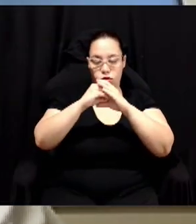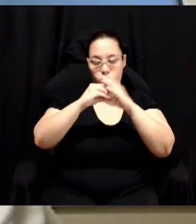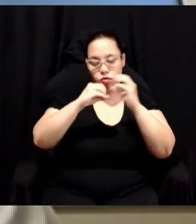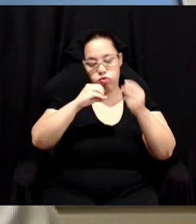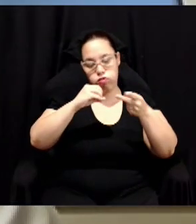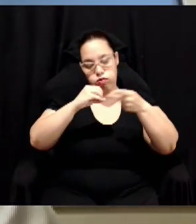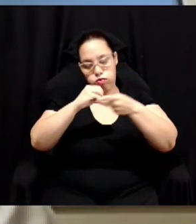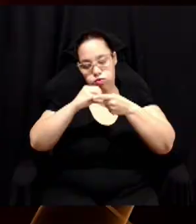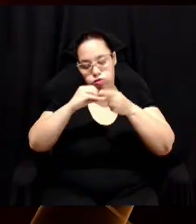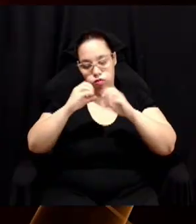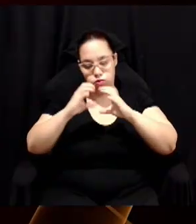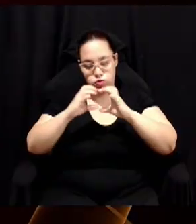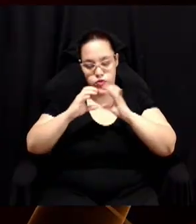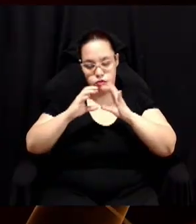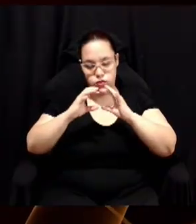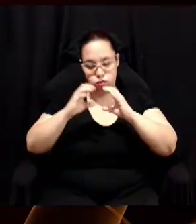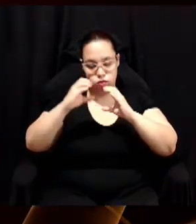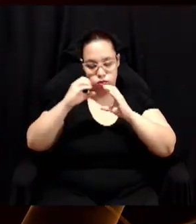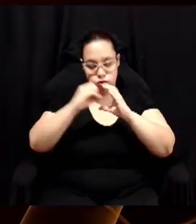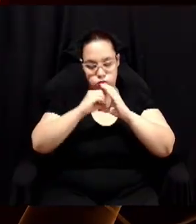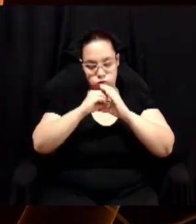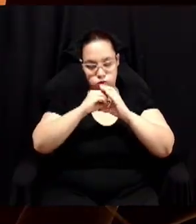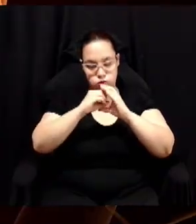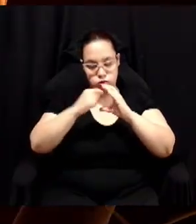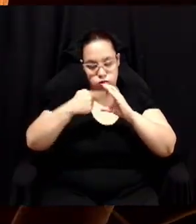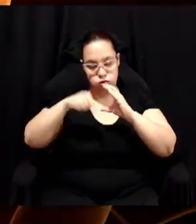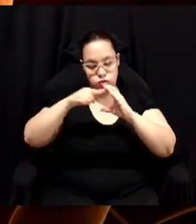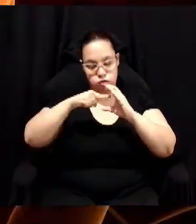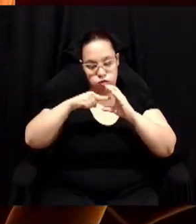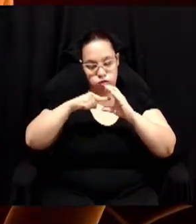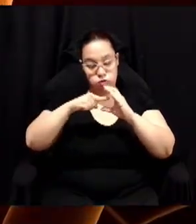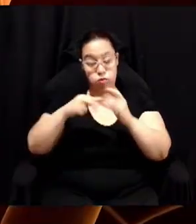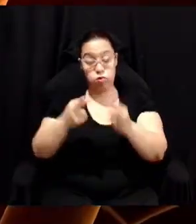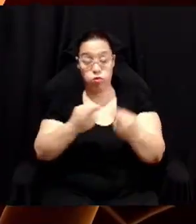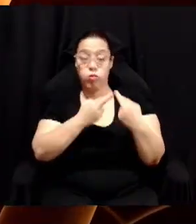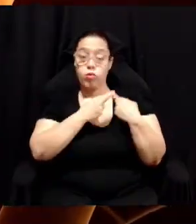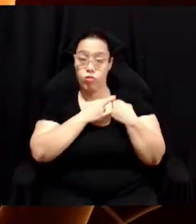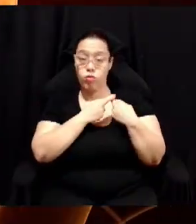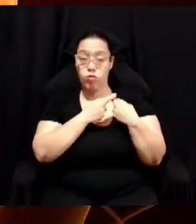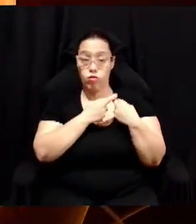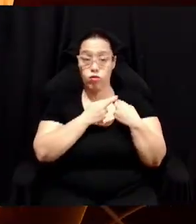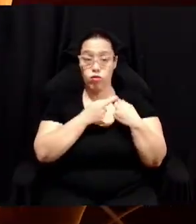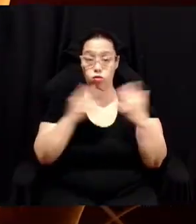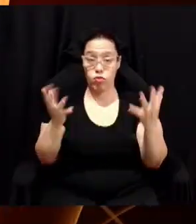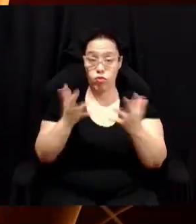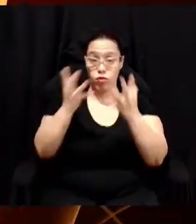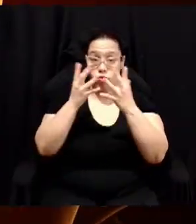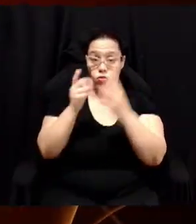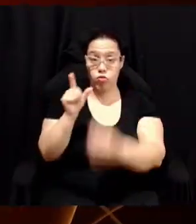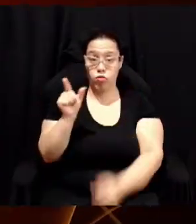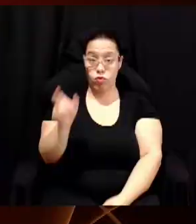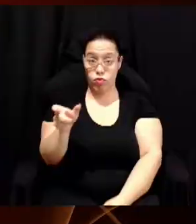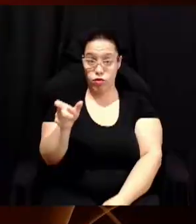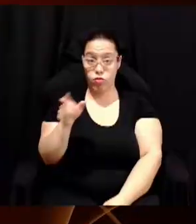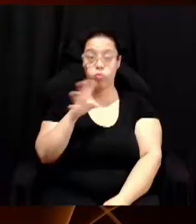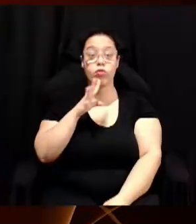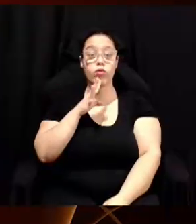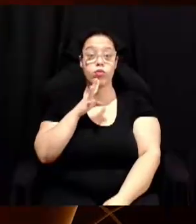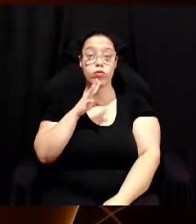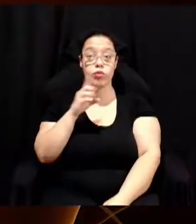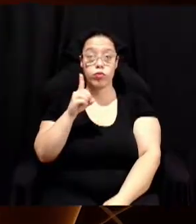nervoso, células do cérebro, que são responsáveis pela produção de uma substância conhecida como